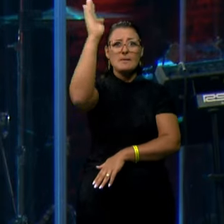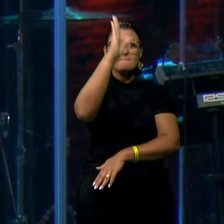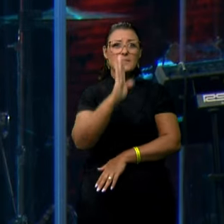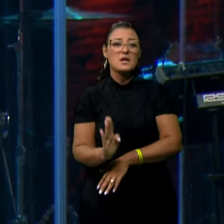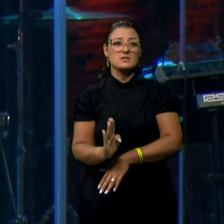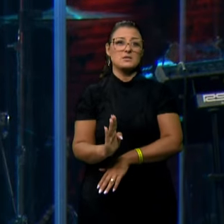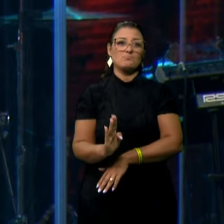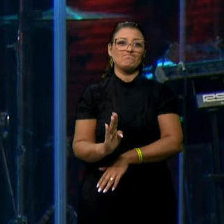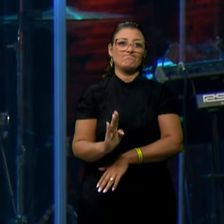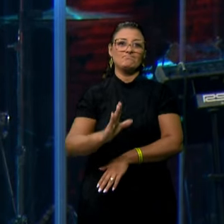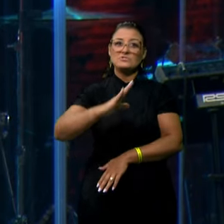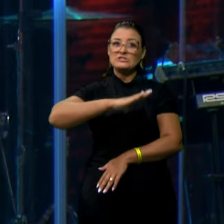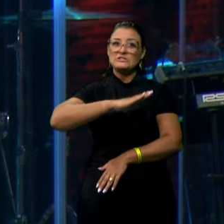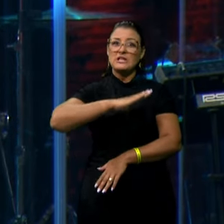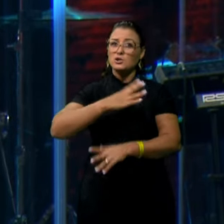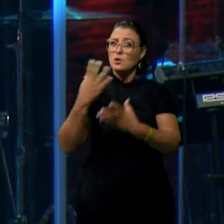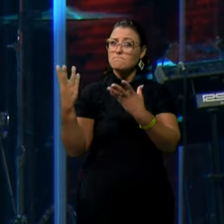cidades